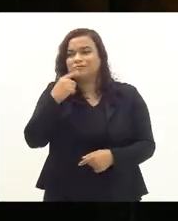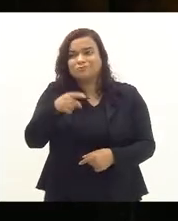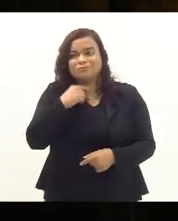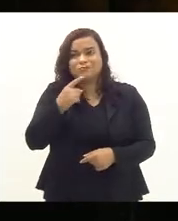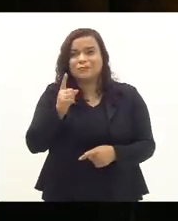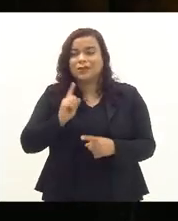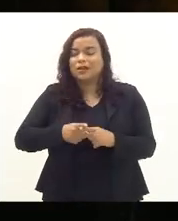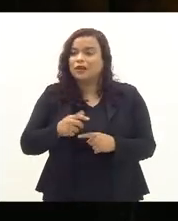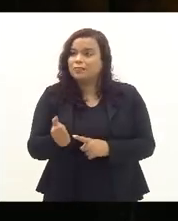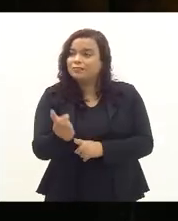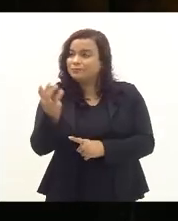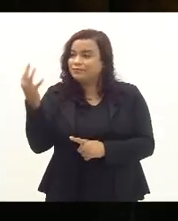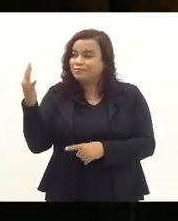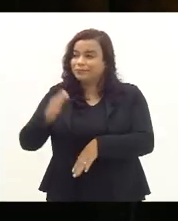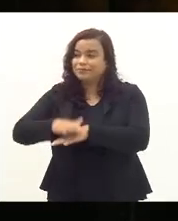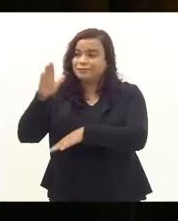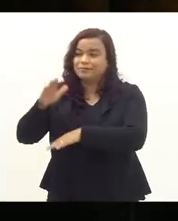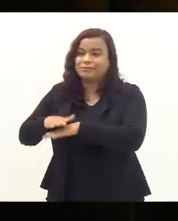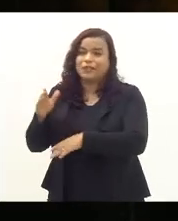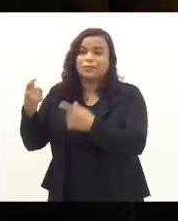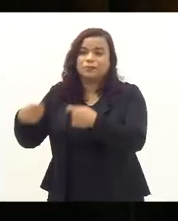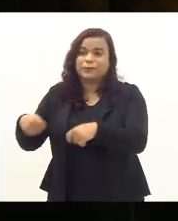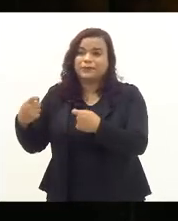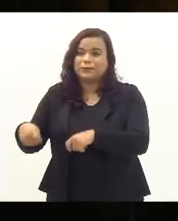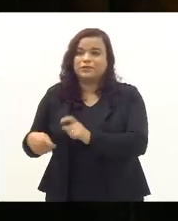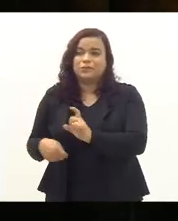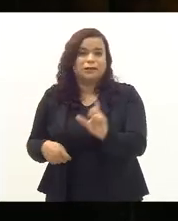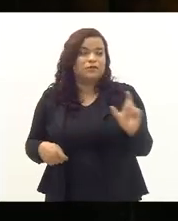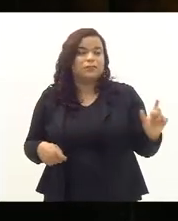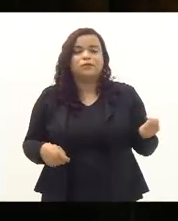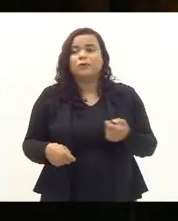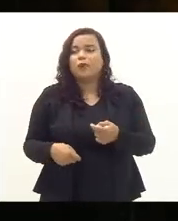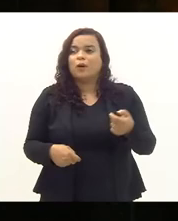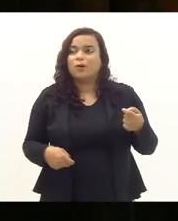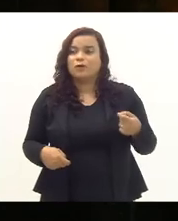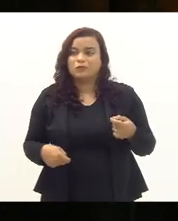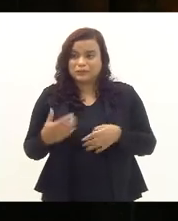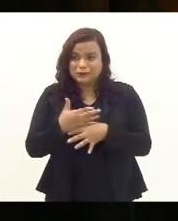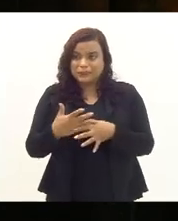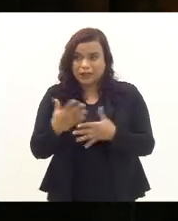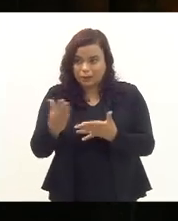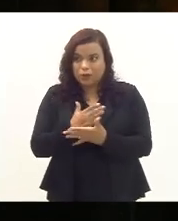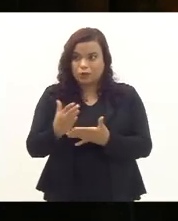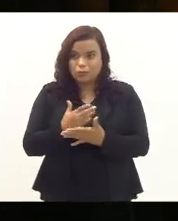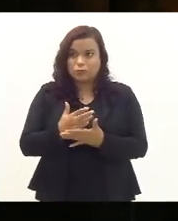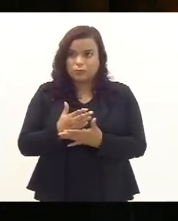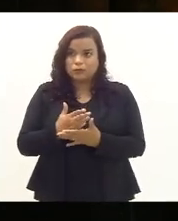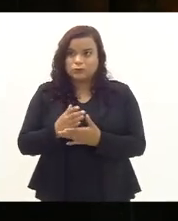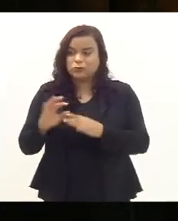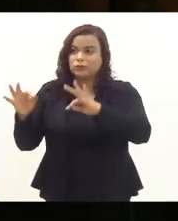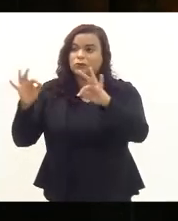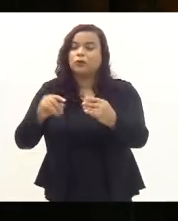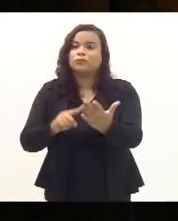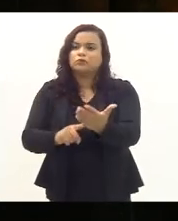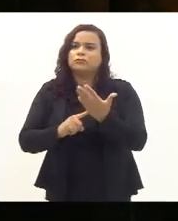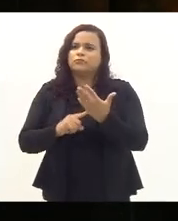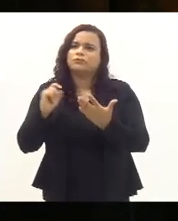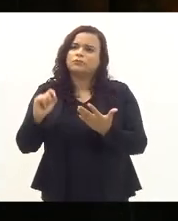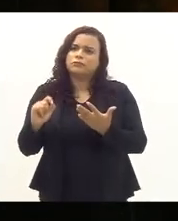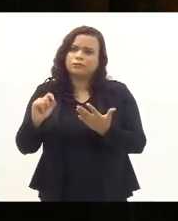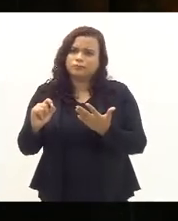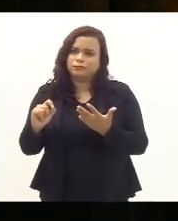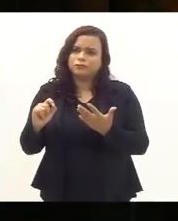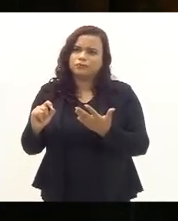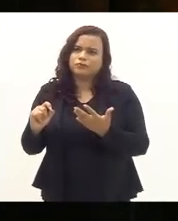apresentada por exemplo fomos e algumas cidade e todas elas apontavam uma